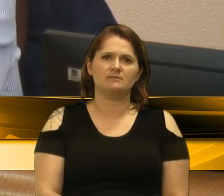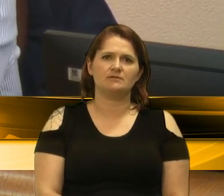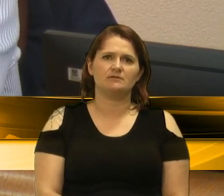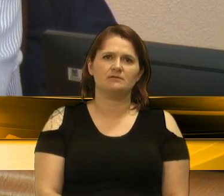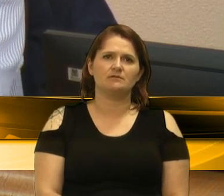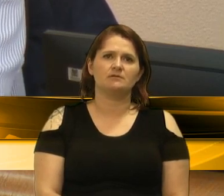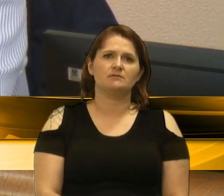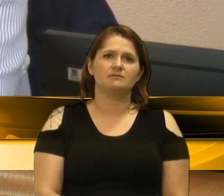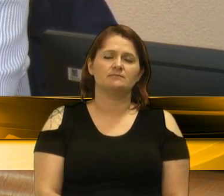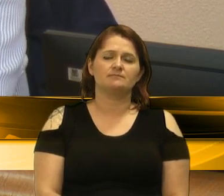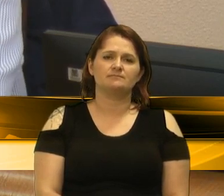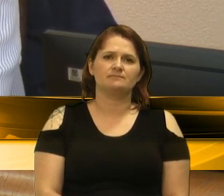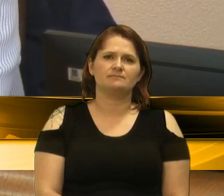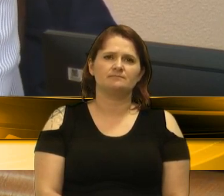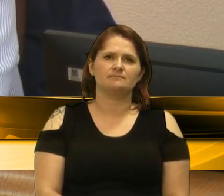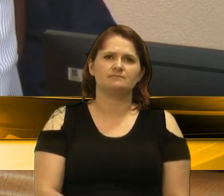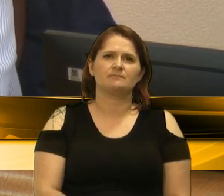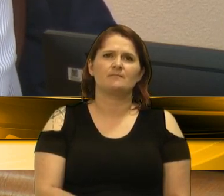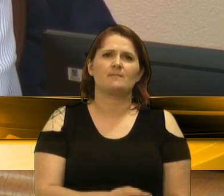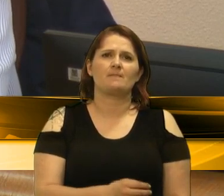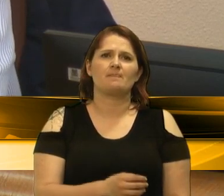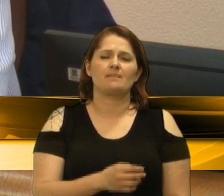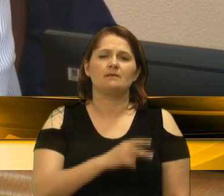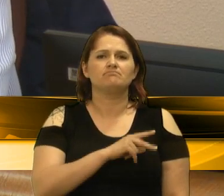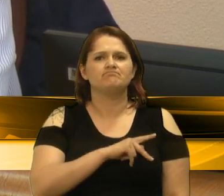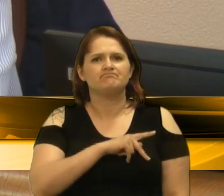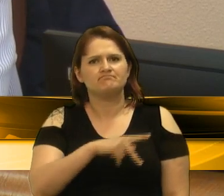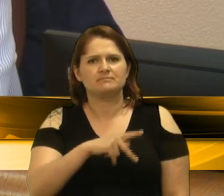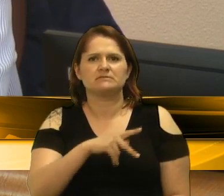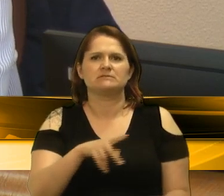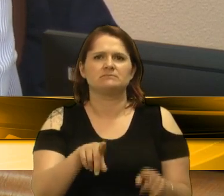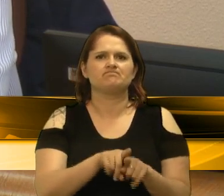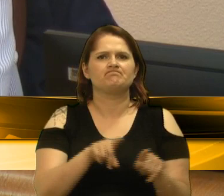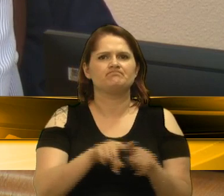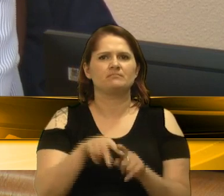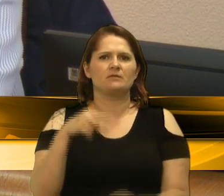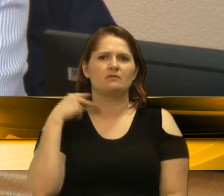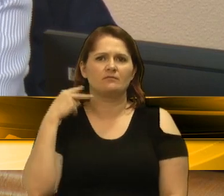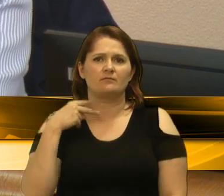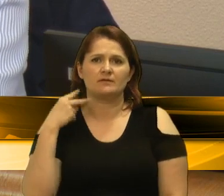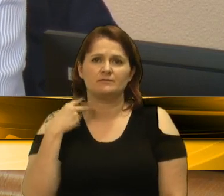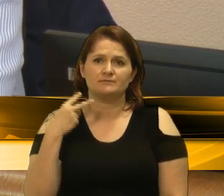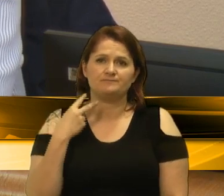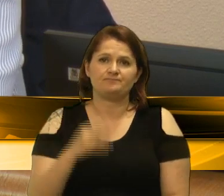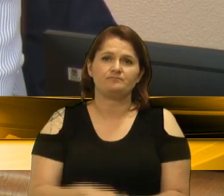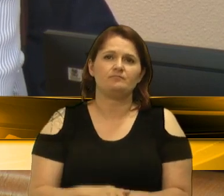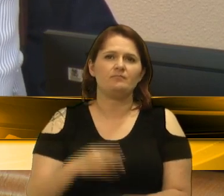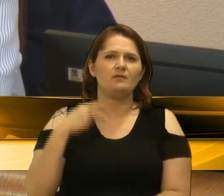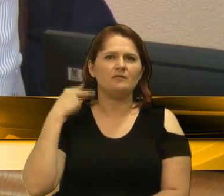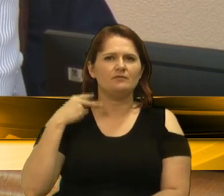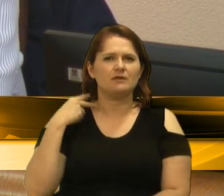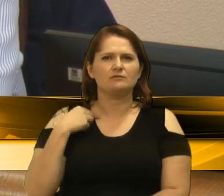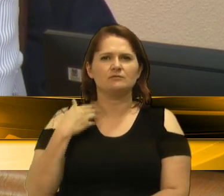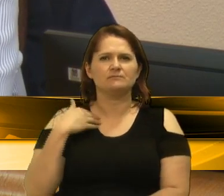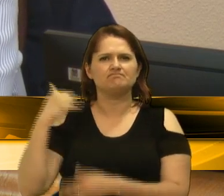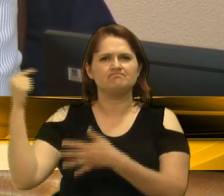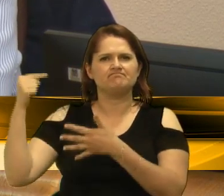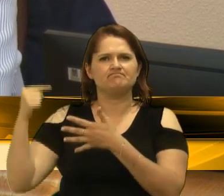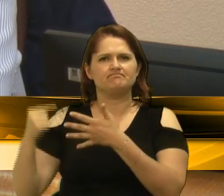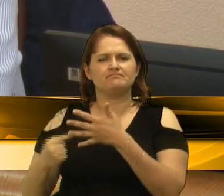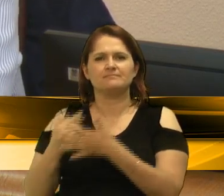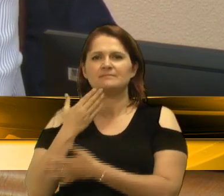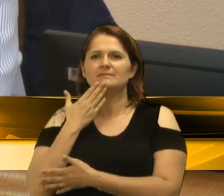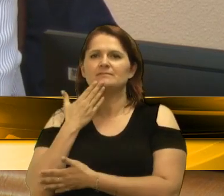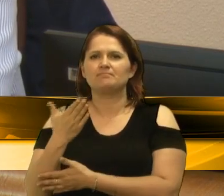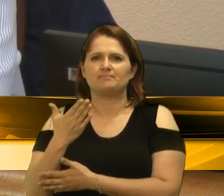Exposição de motivos. Senhor presidente, senhoras e senhores vereadores, os vereadores que o presidente subscrevem encaminham para apreciação e